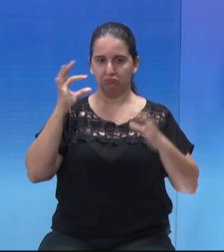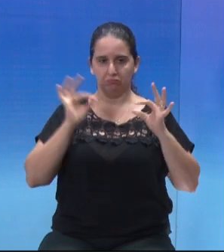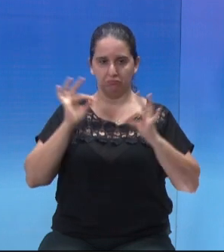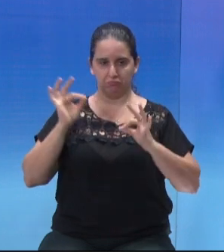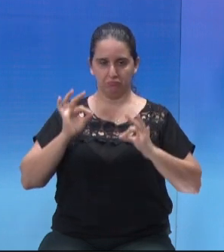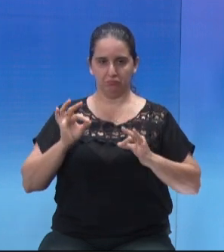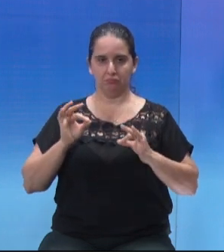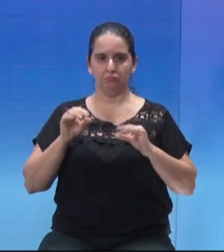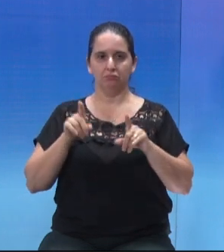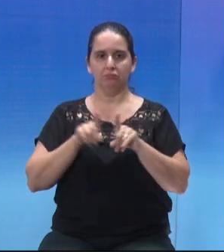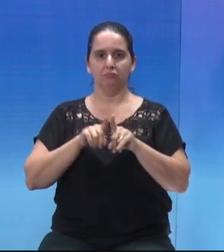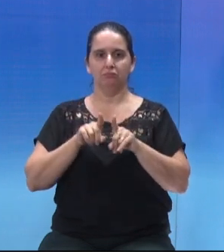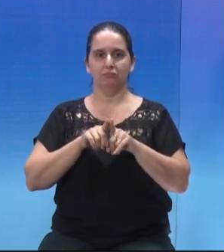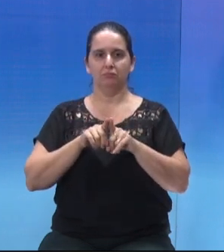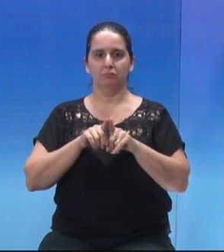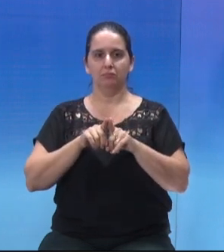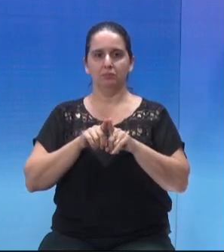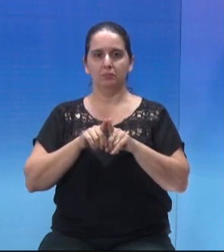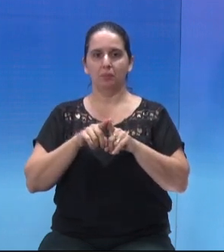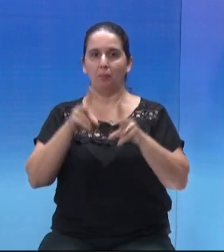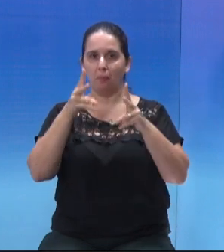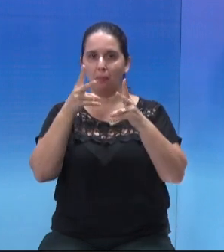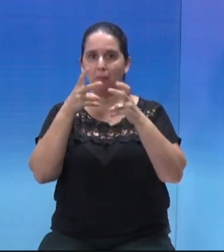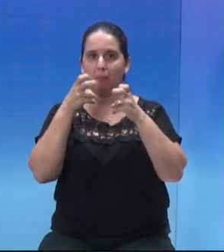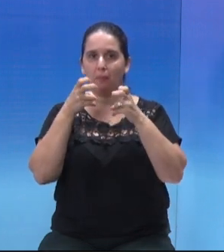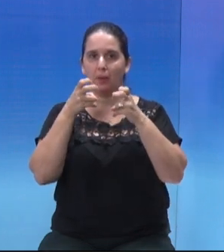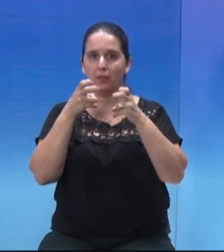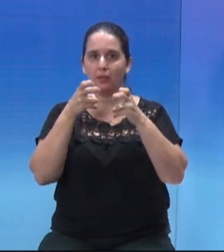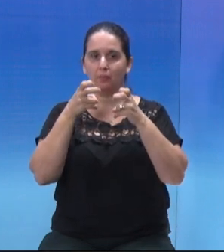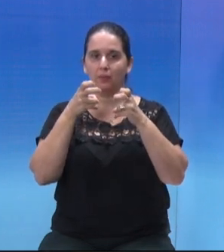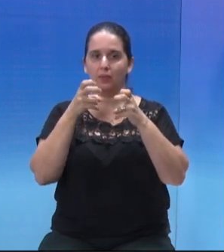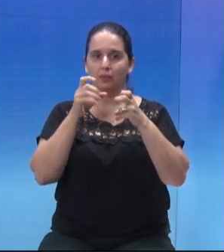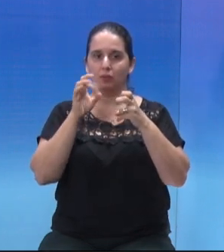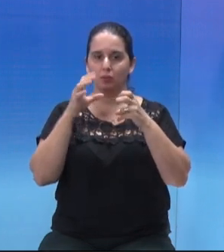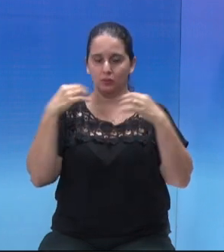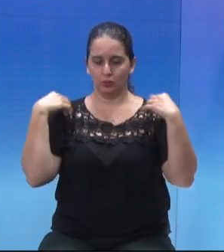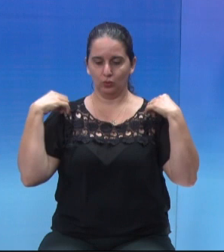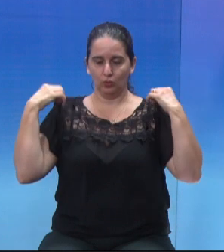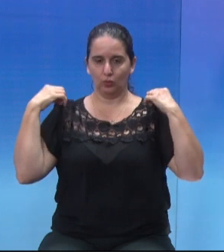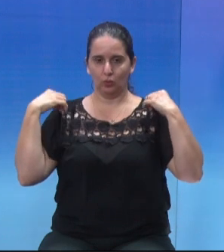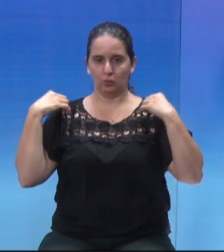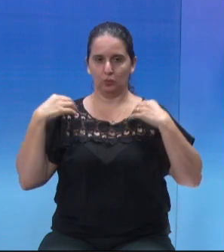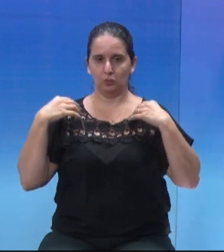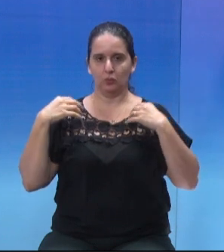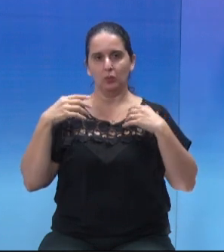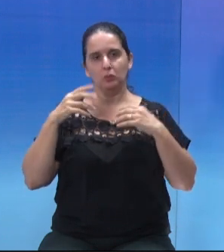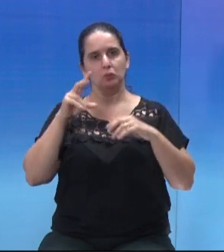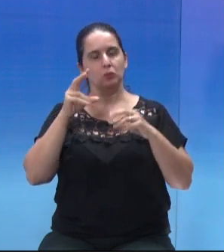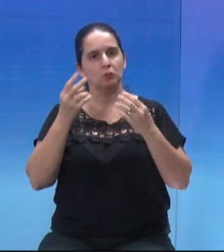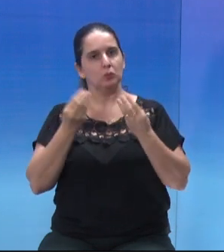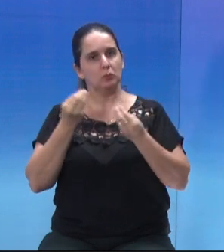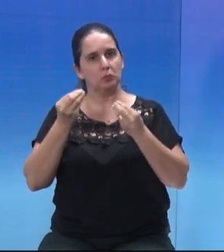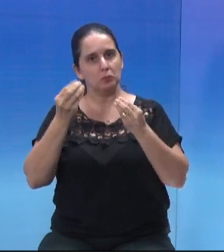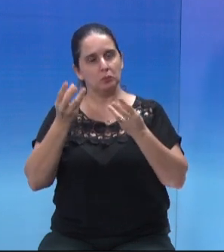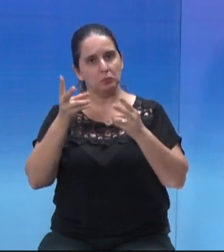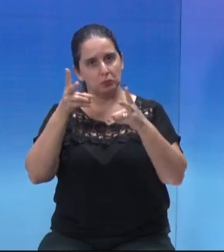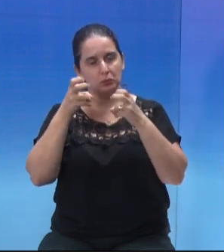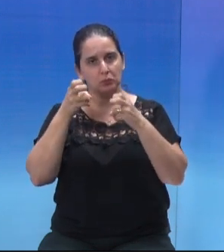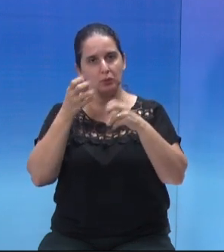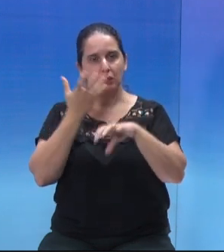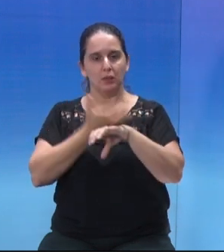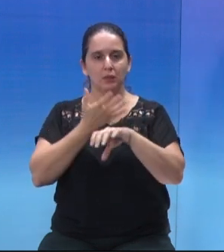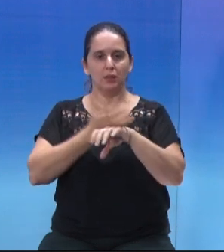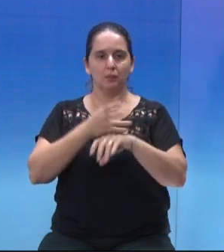né? E que dá para a gente entender aqui, não é só assunto de história, questão de história, mas é uma questão de